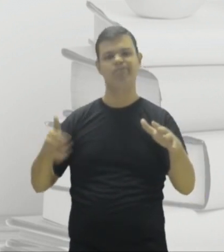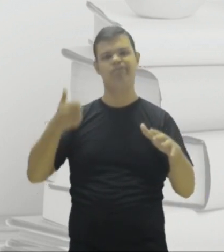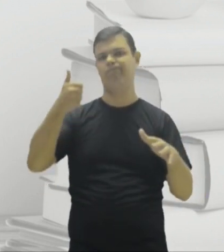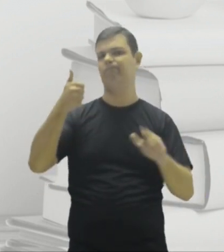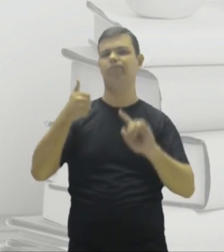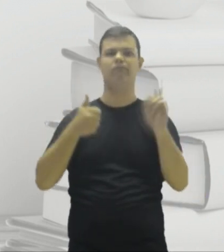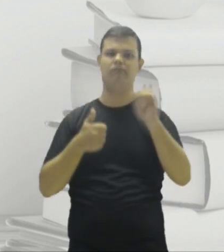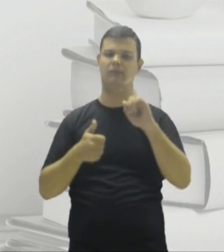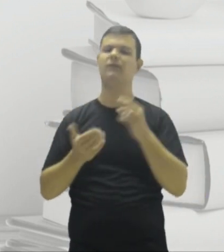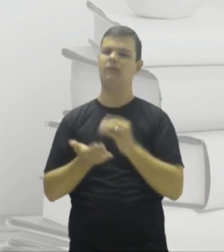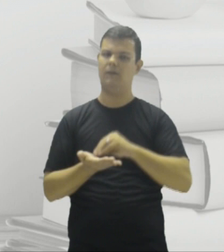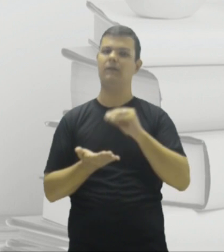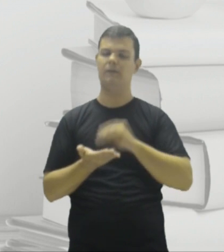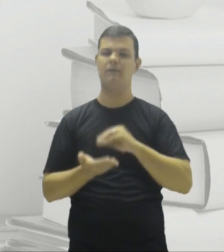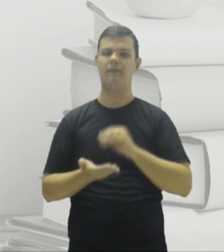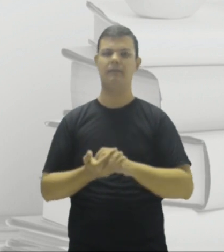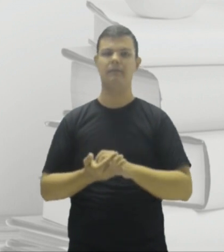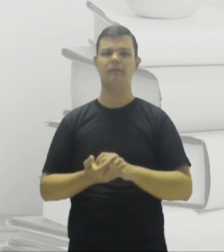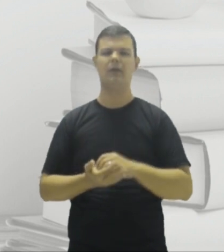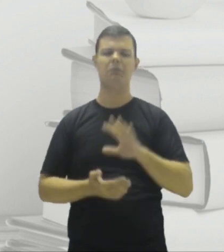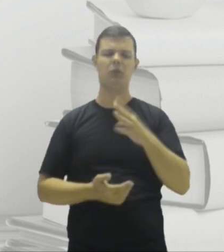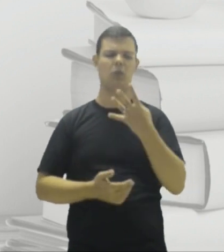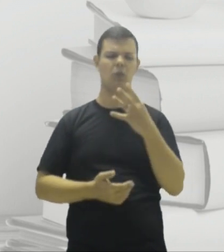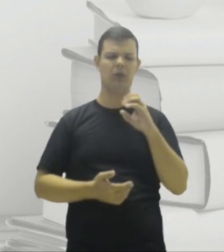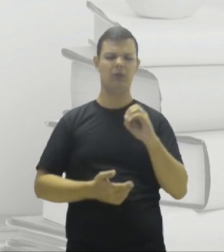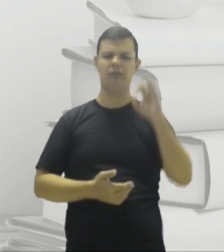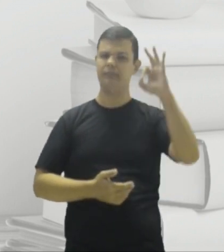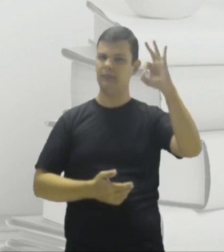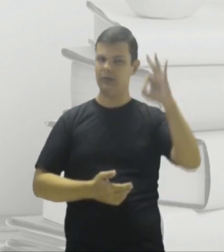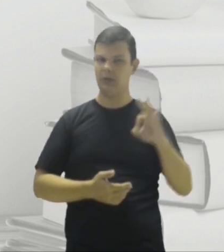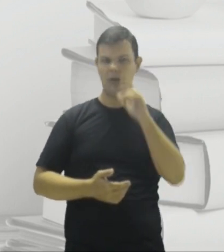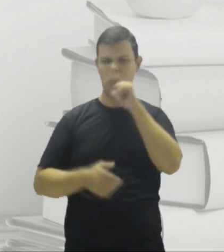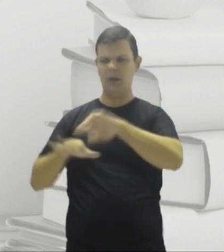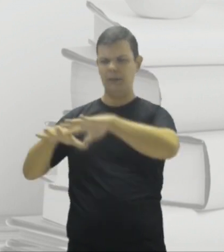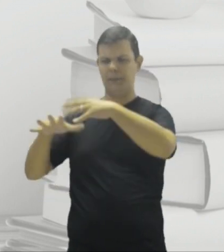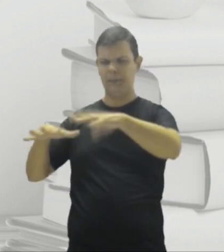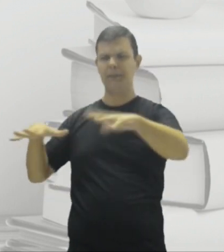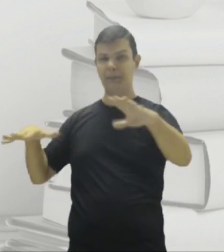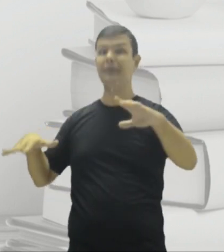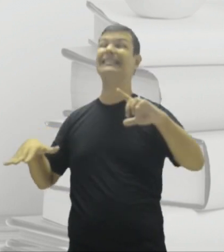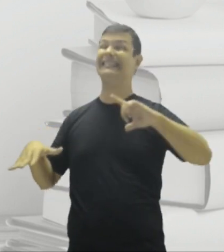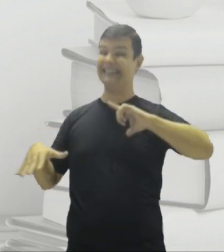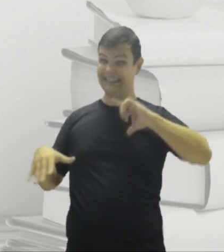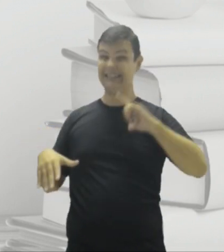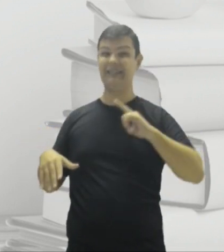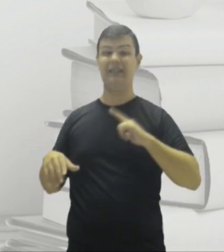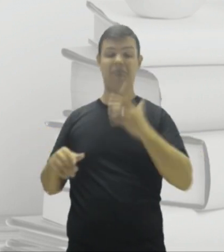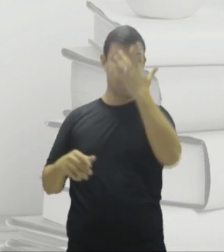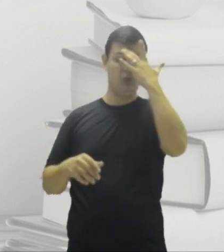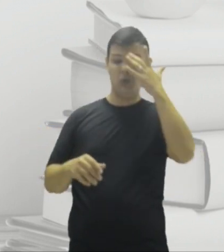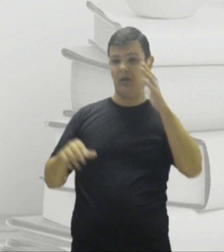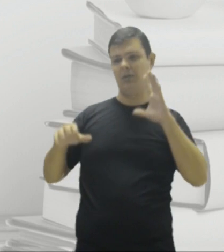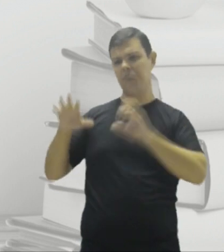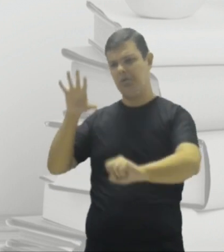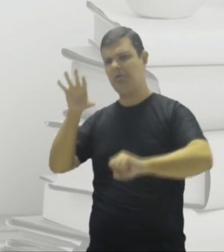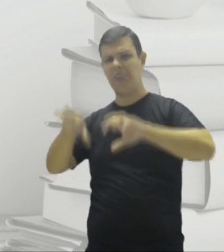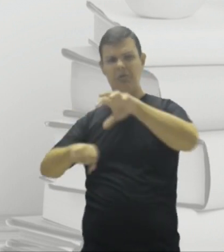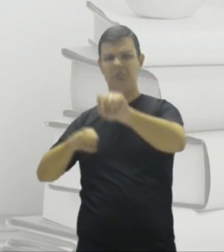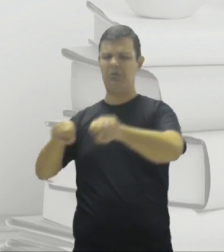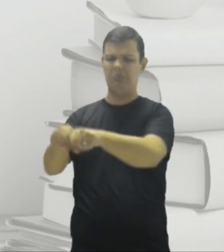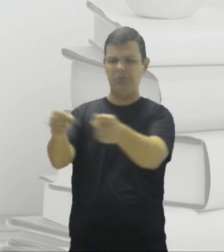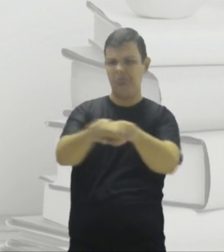feita de maneira sustentável. Até 40% dos oceanos mundiais são fortemente afetados por atividades humanas,